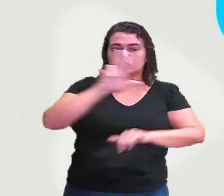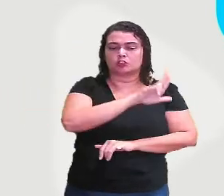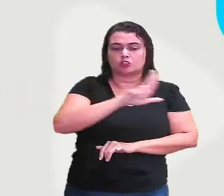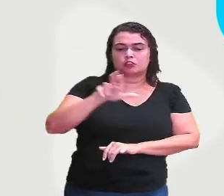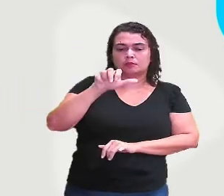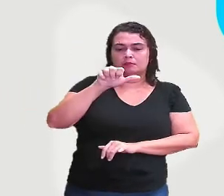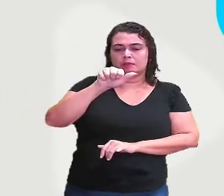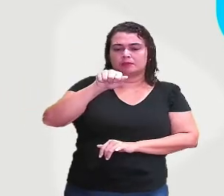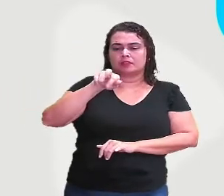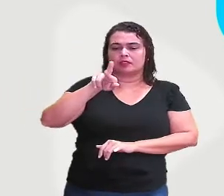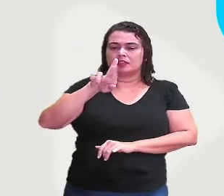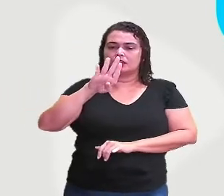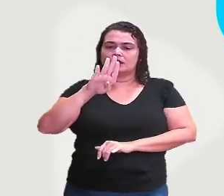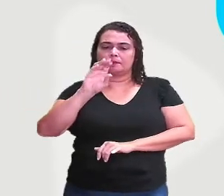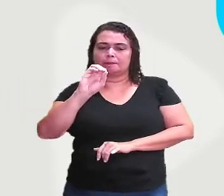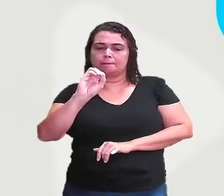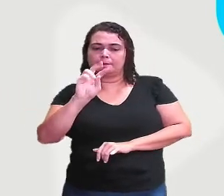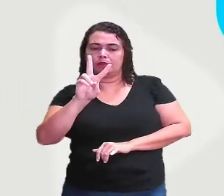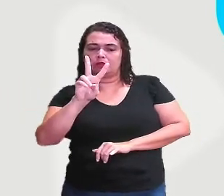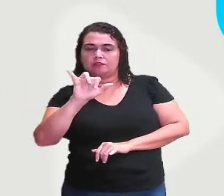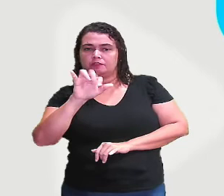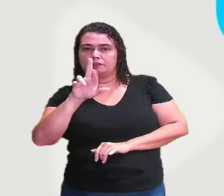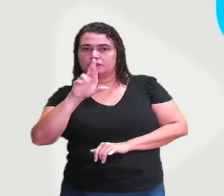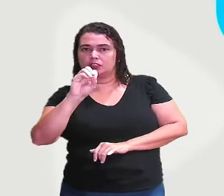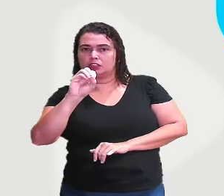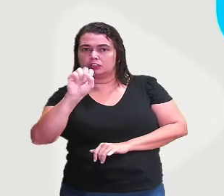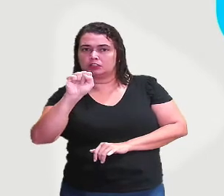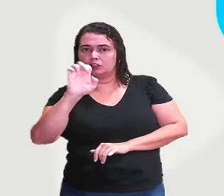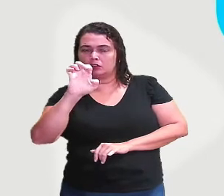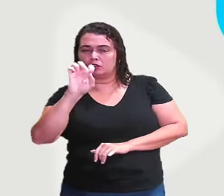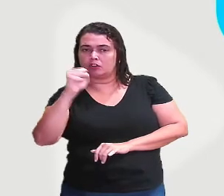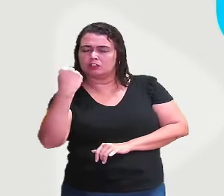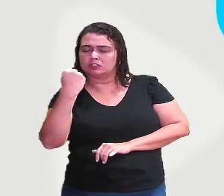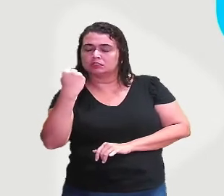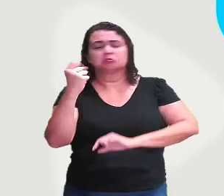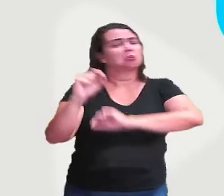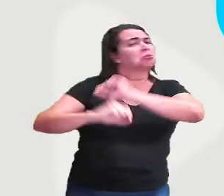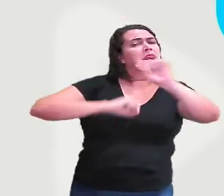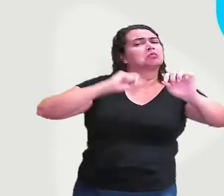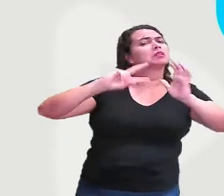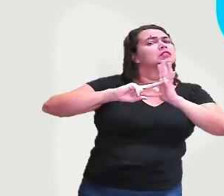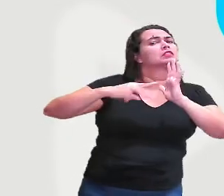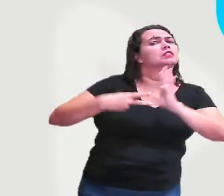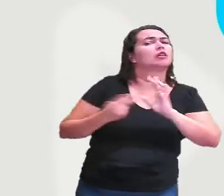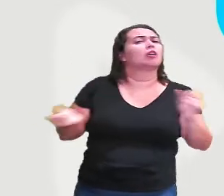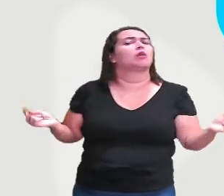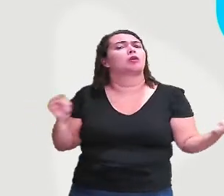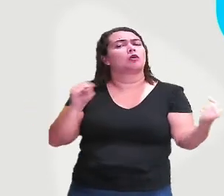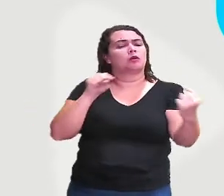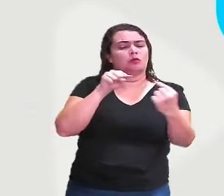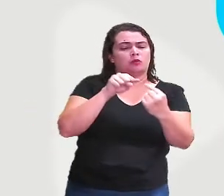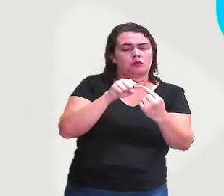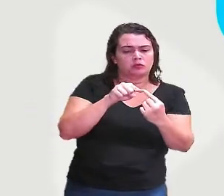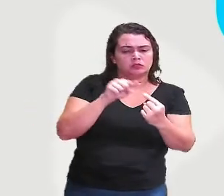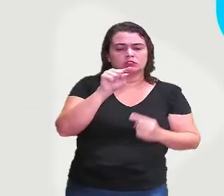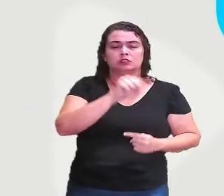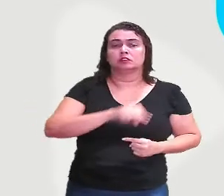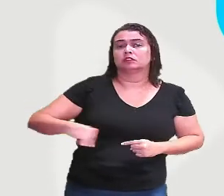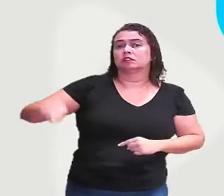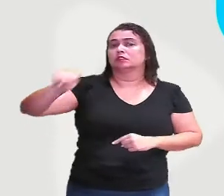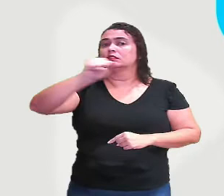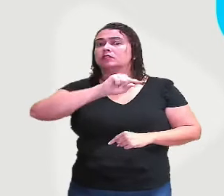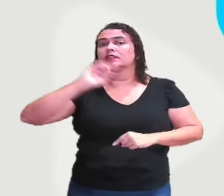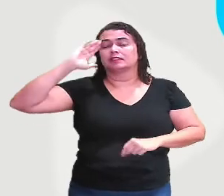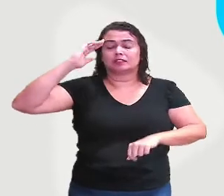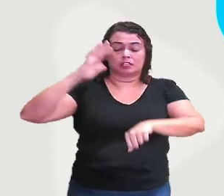vai entender hoje o que é arbovirose. Primeira coisa que eu quero chamar a atenção de vocês, o nosso objetivo é compreender que as arboviroses são doenças